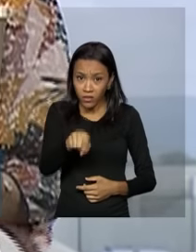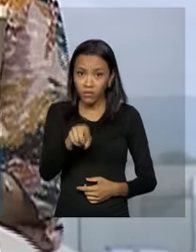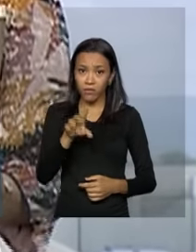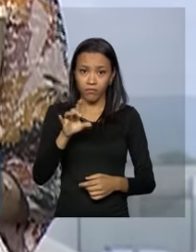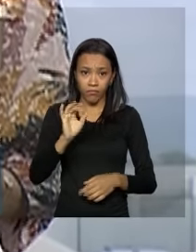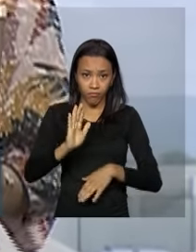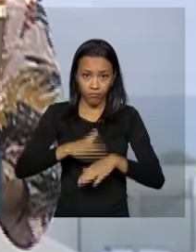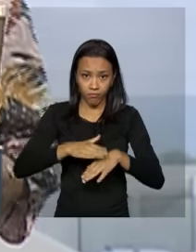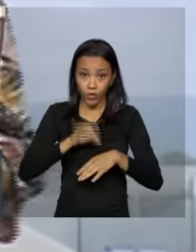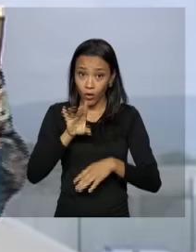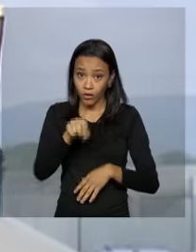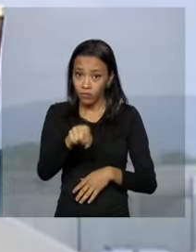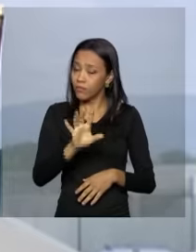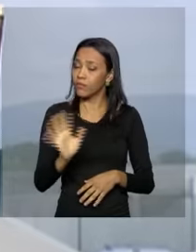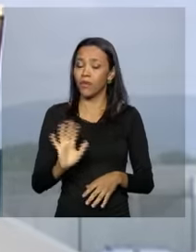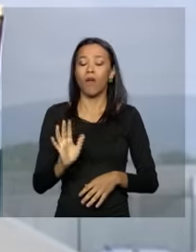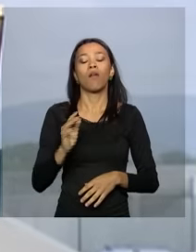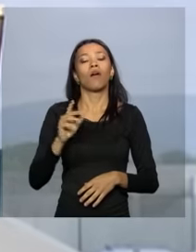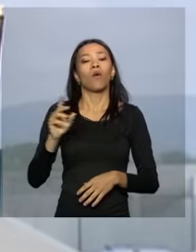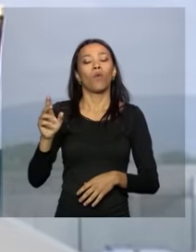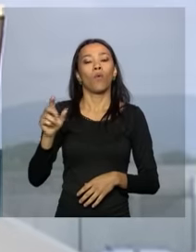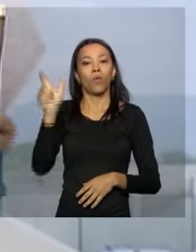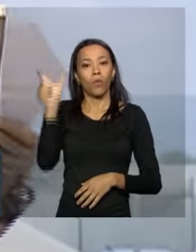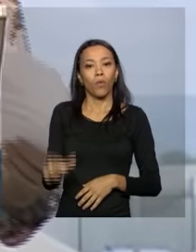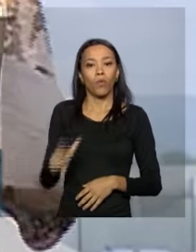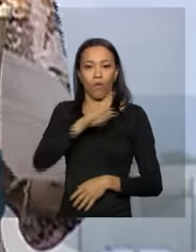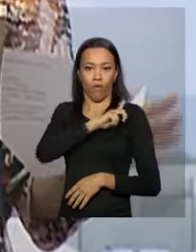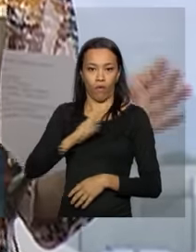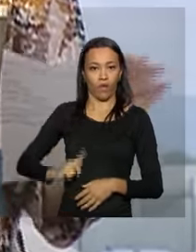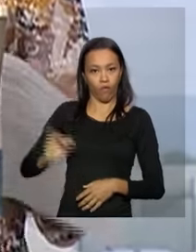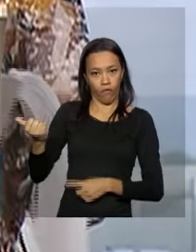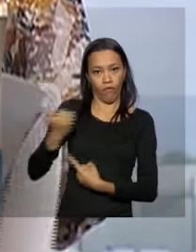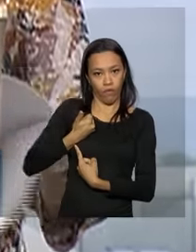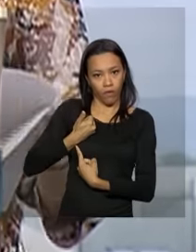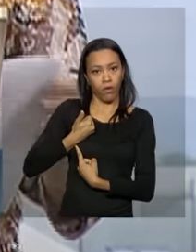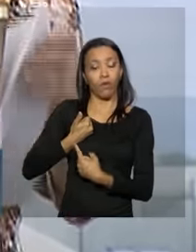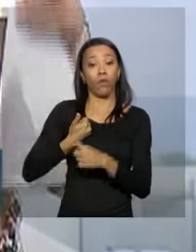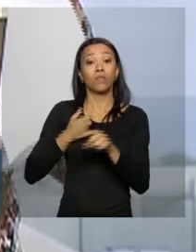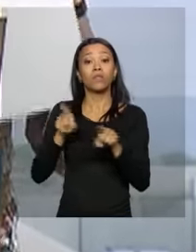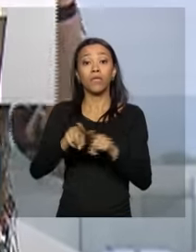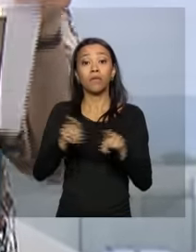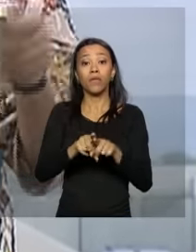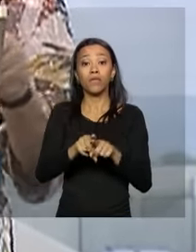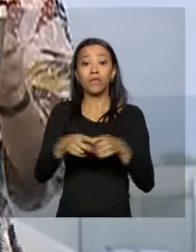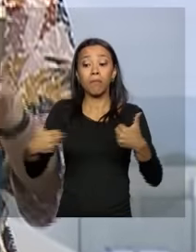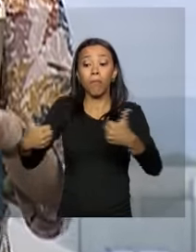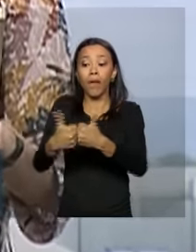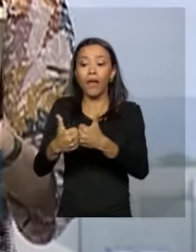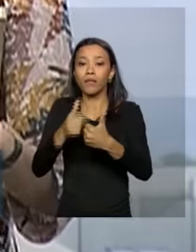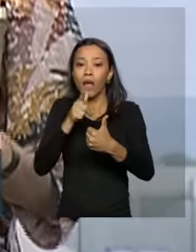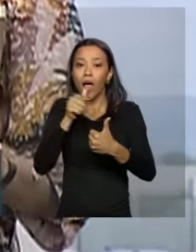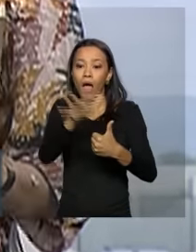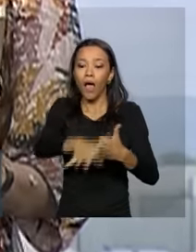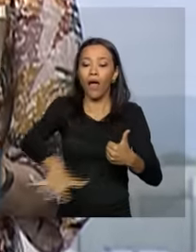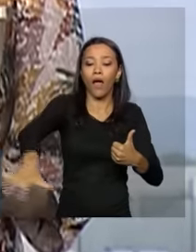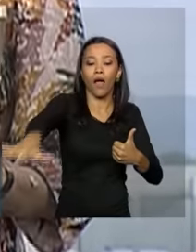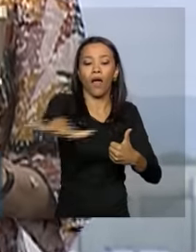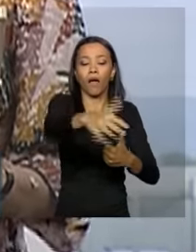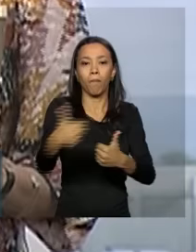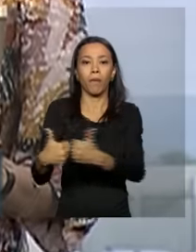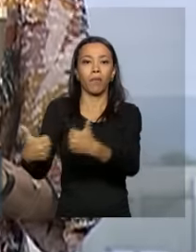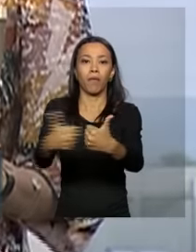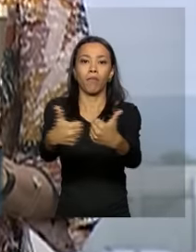O governador estava falando dos perímetros irrigados. Estava falando, por exemplo,